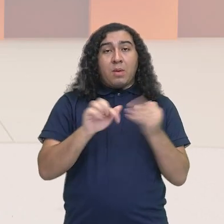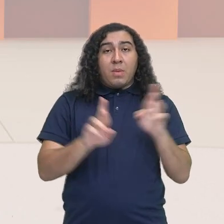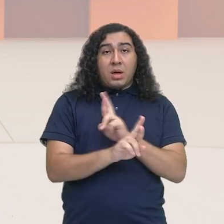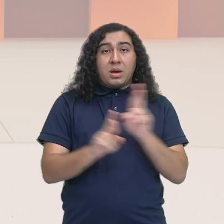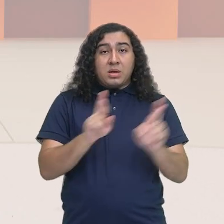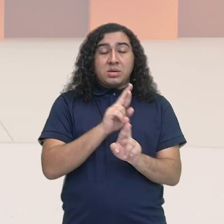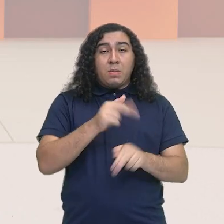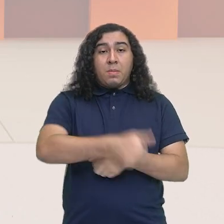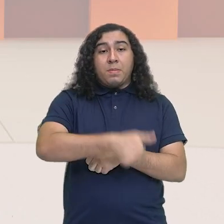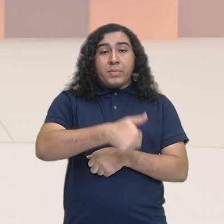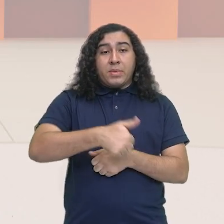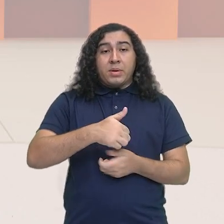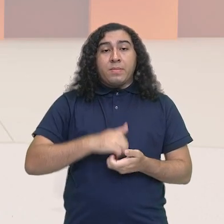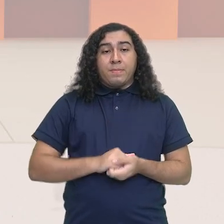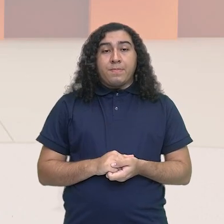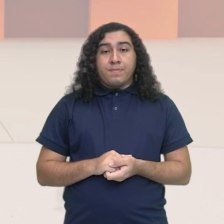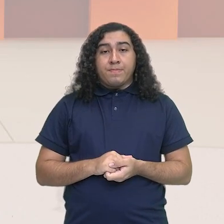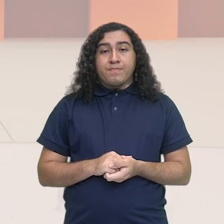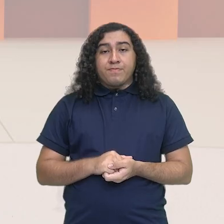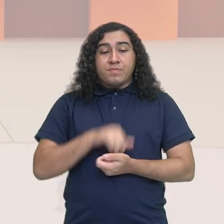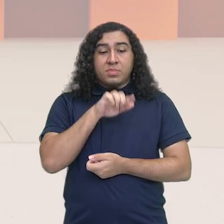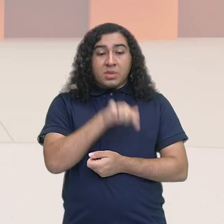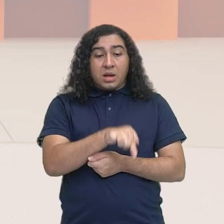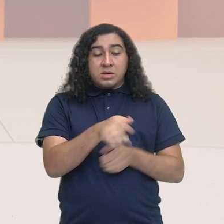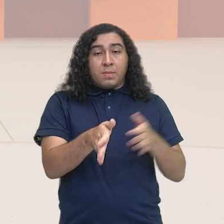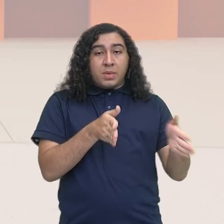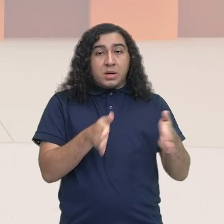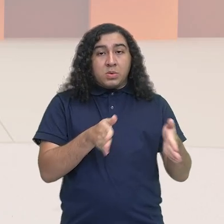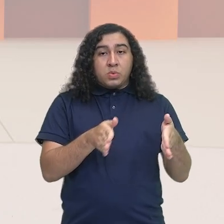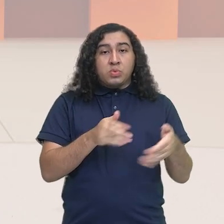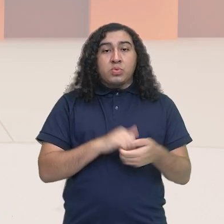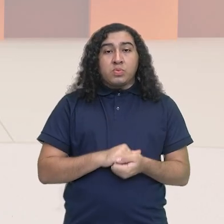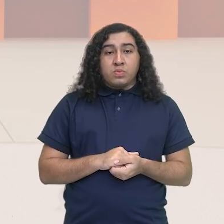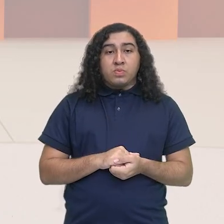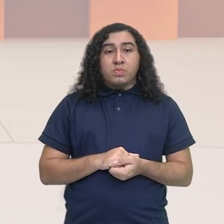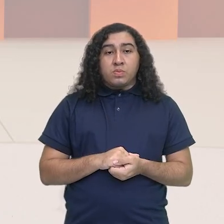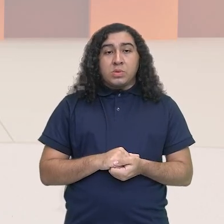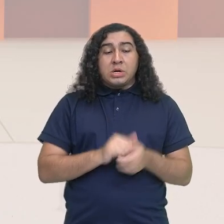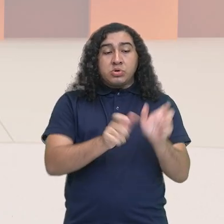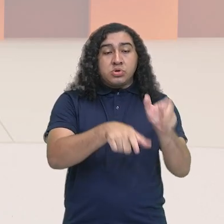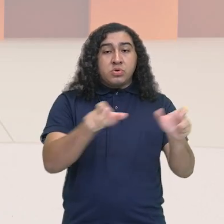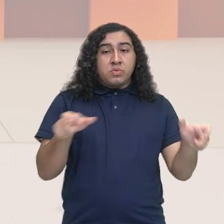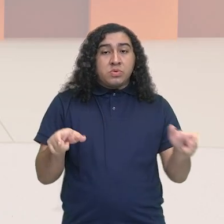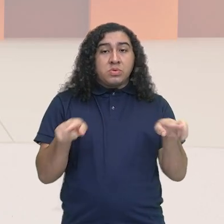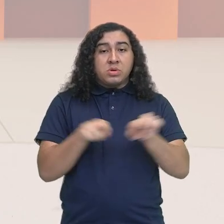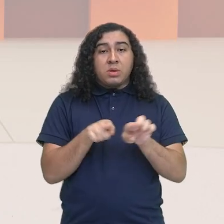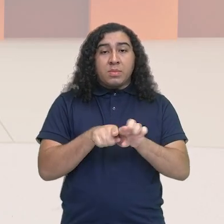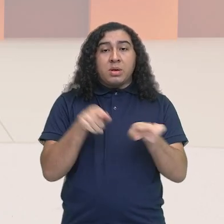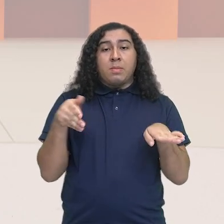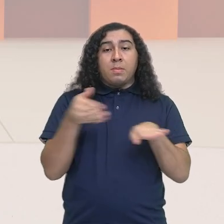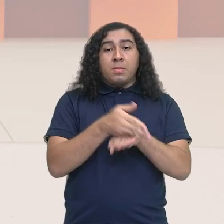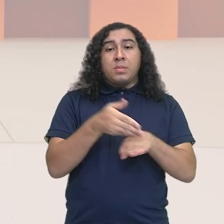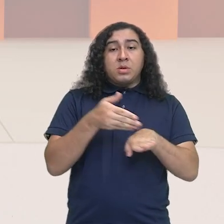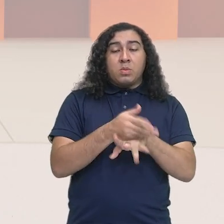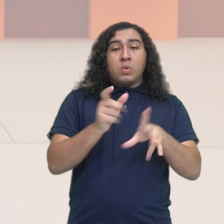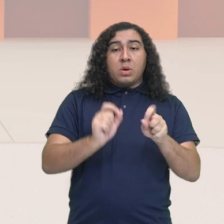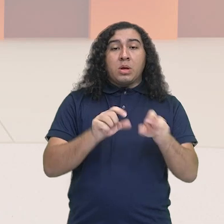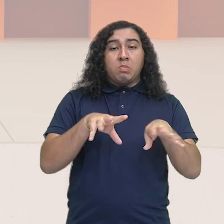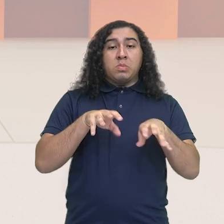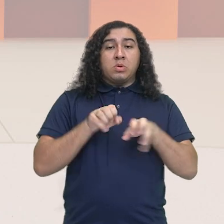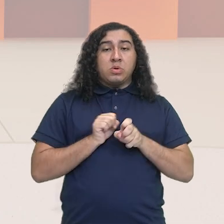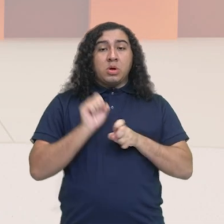primeira. Né. É nessa etapa, né, que os indivíduos internalizam